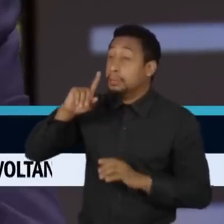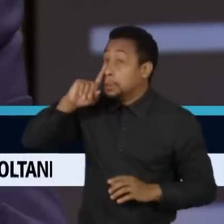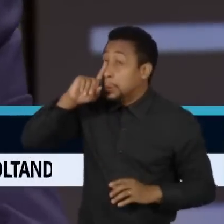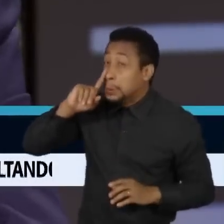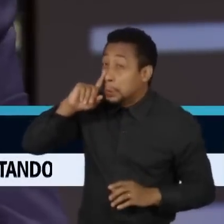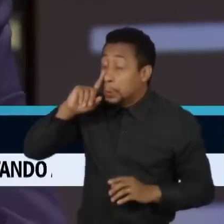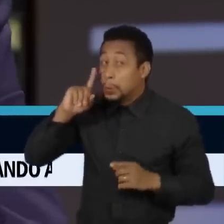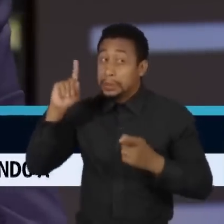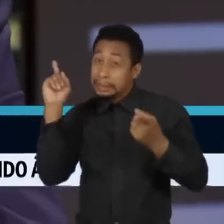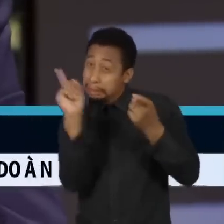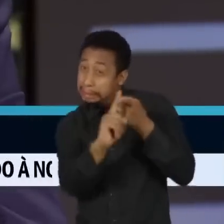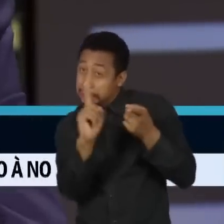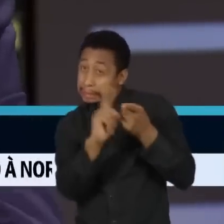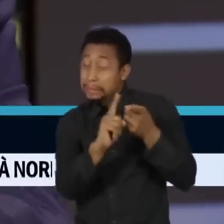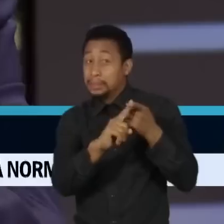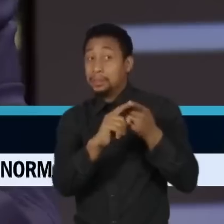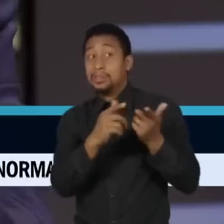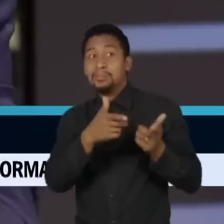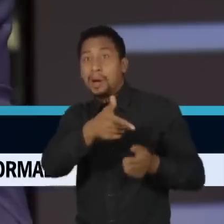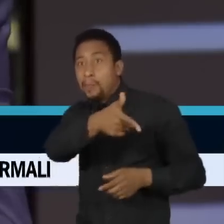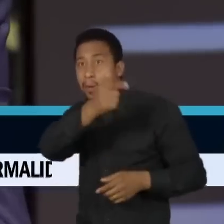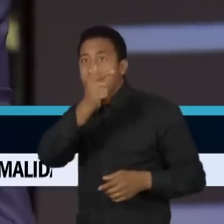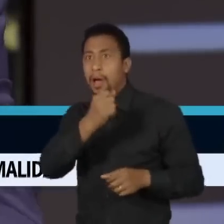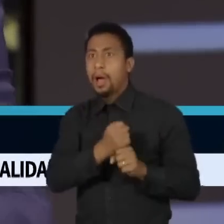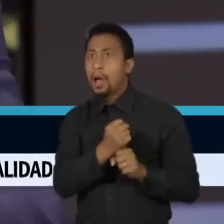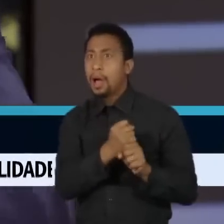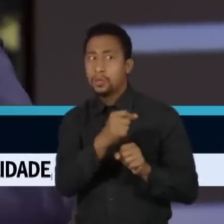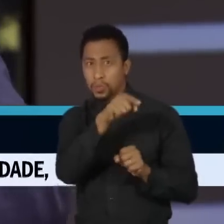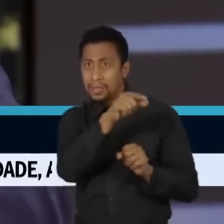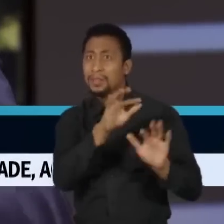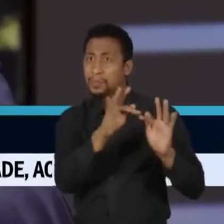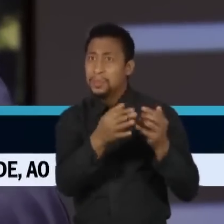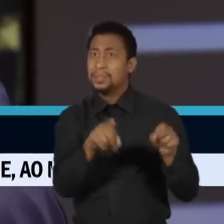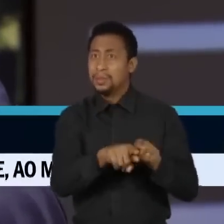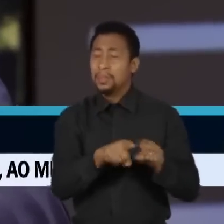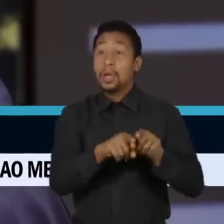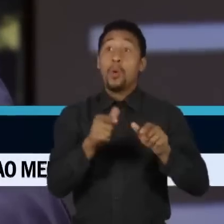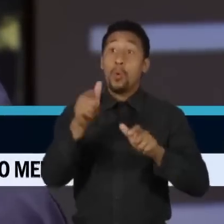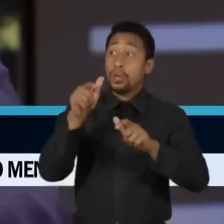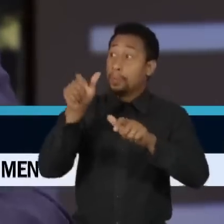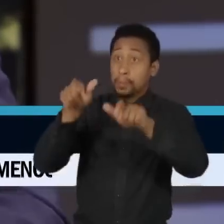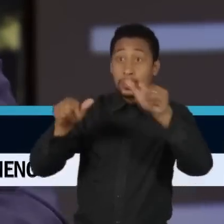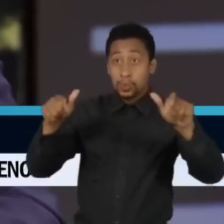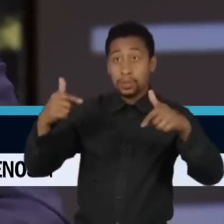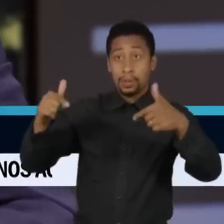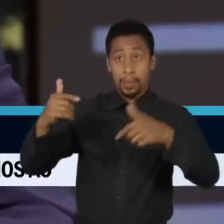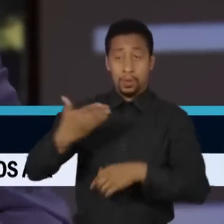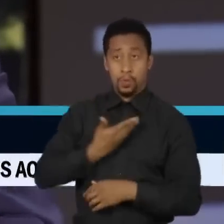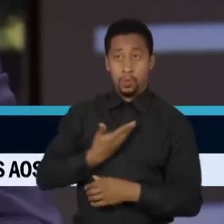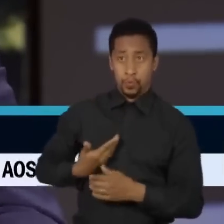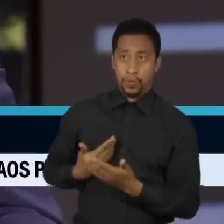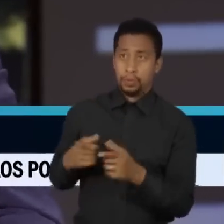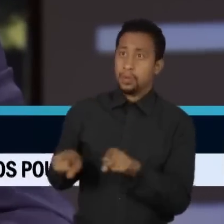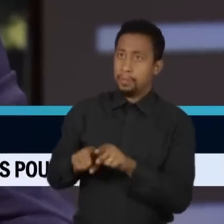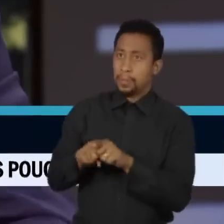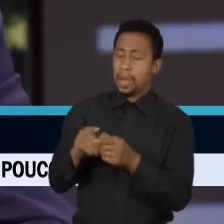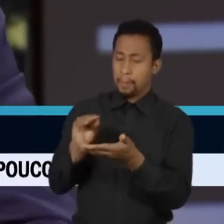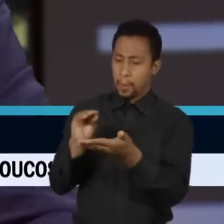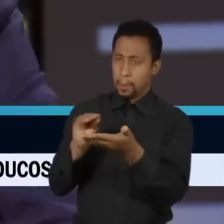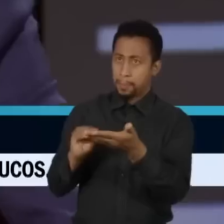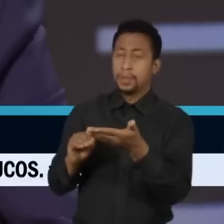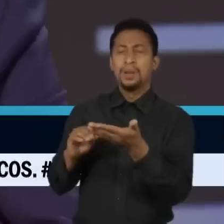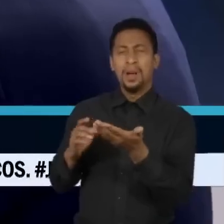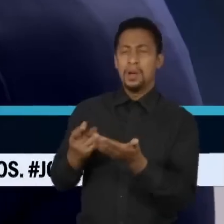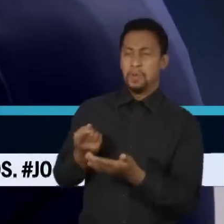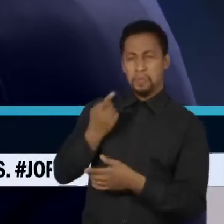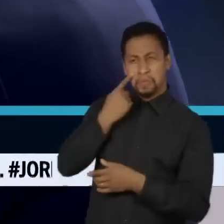de ameaça de morte há anos e anos a ele e a família. Bem, e outras autoridades públicas. Meia hora depois, veio um tweet de Sérgio